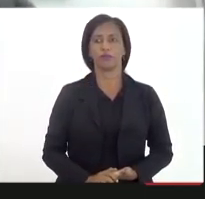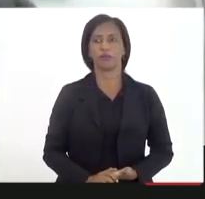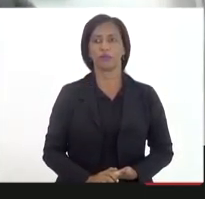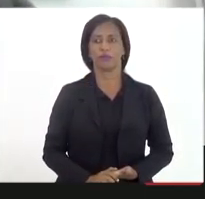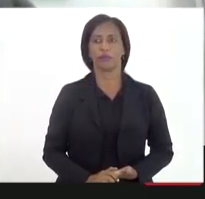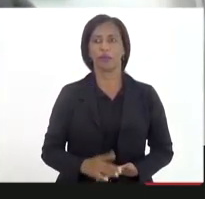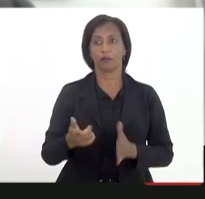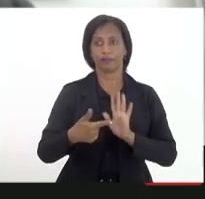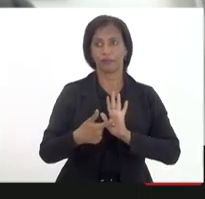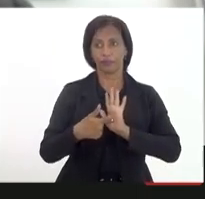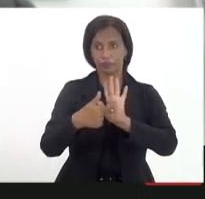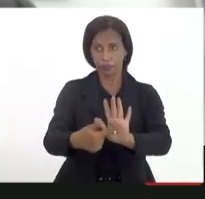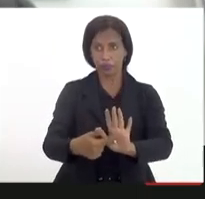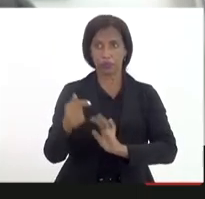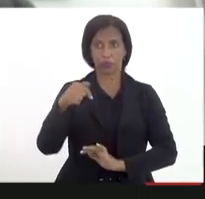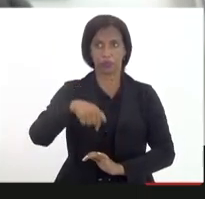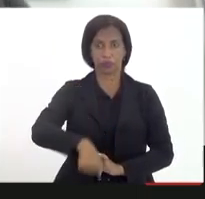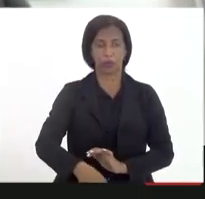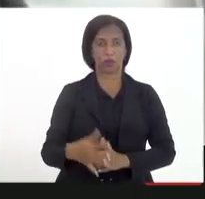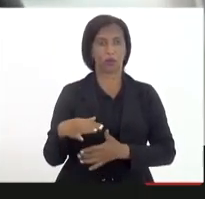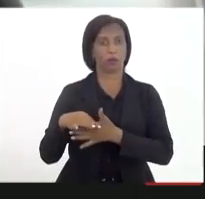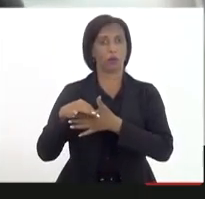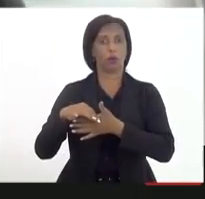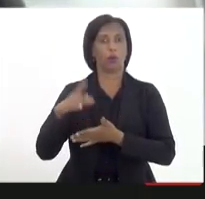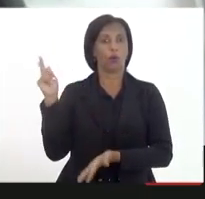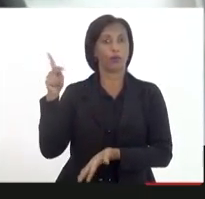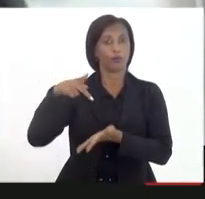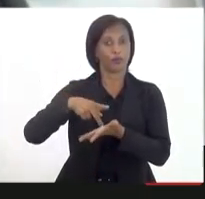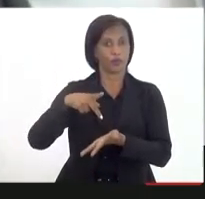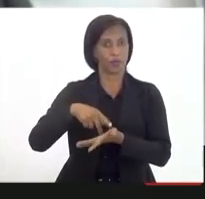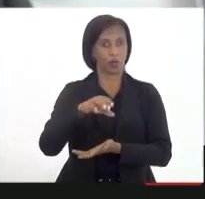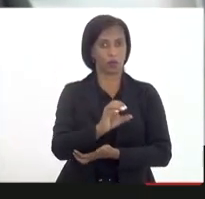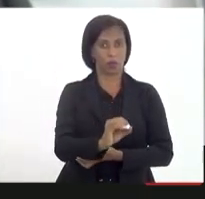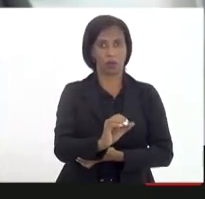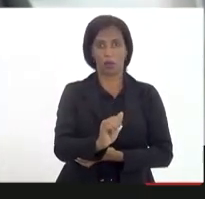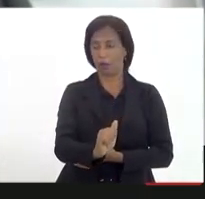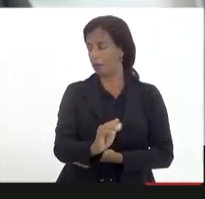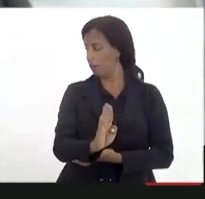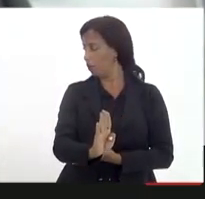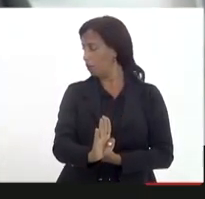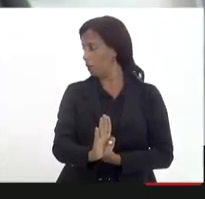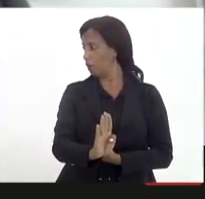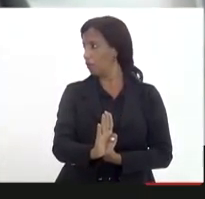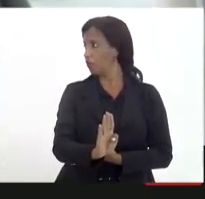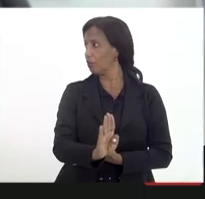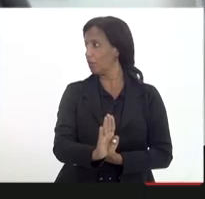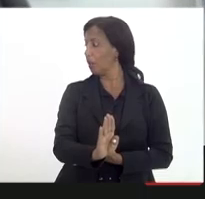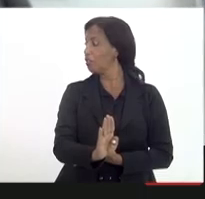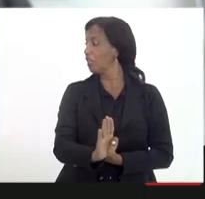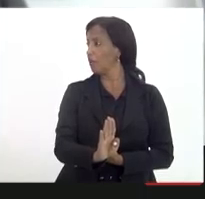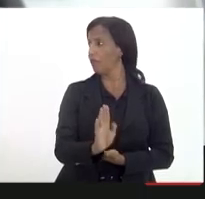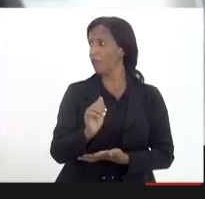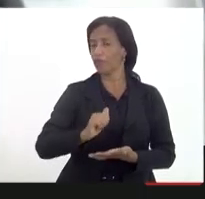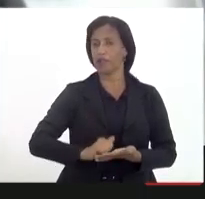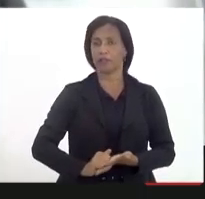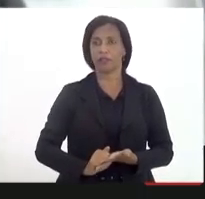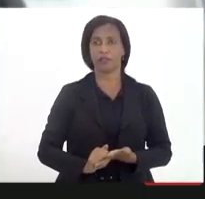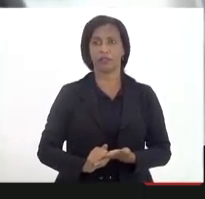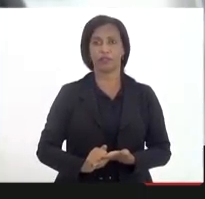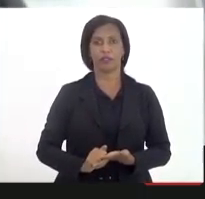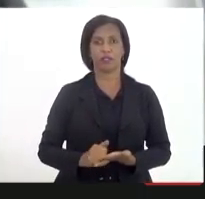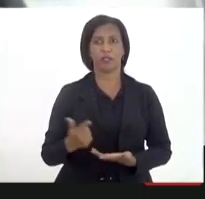nos apresentou aqui como representante oficial e legítima da OAB a doutora Alessandra de Barros Wanderley que tem